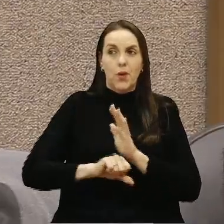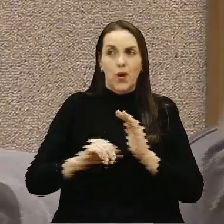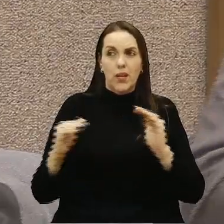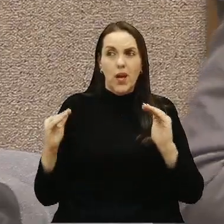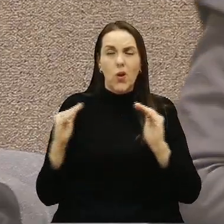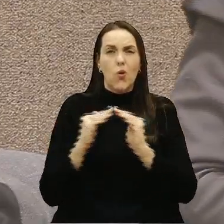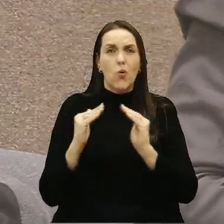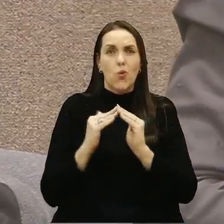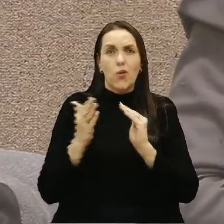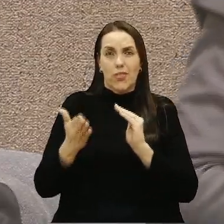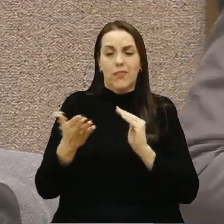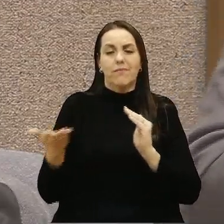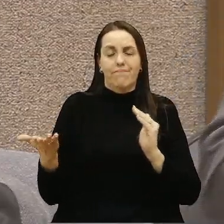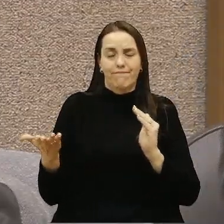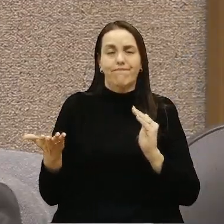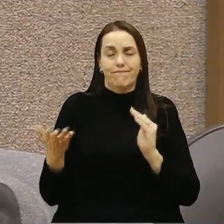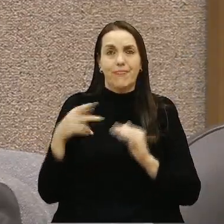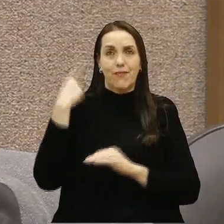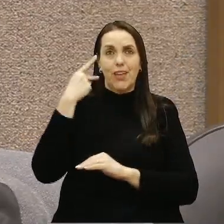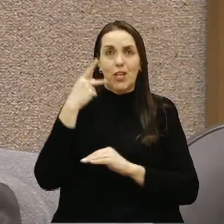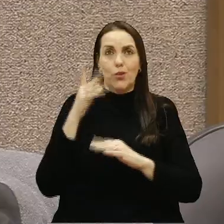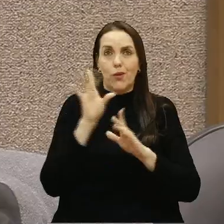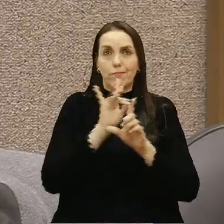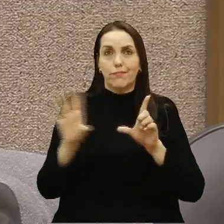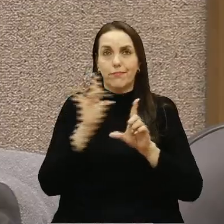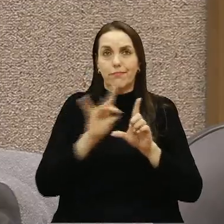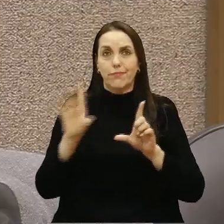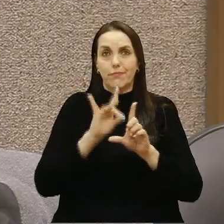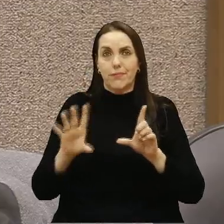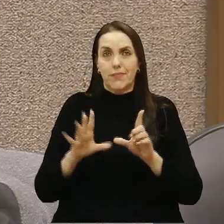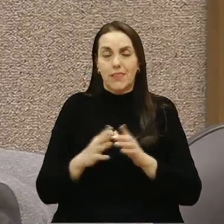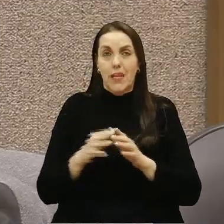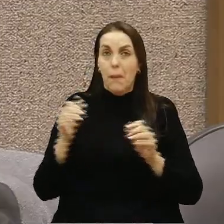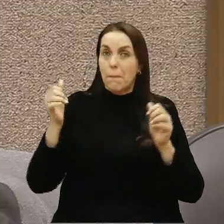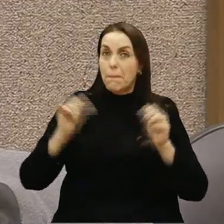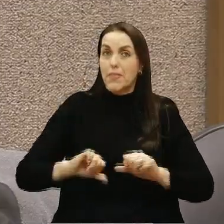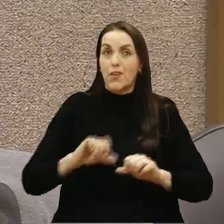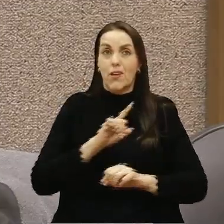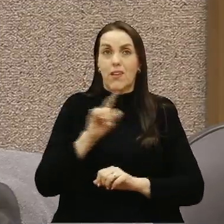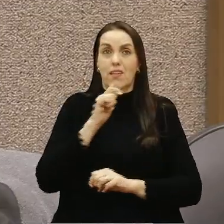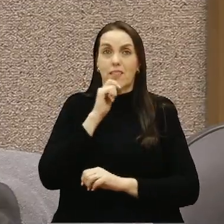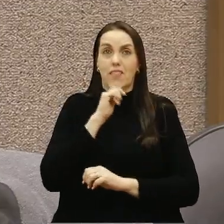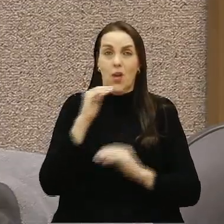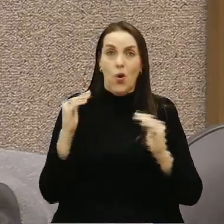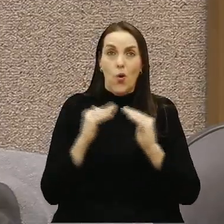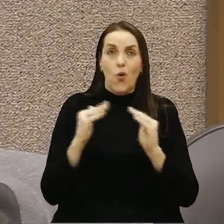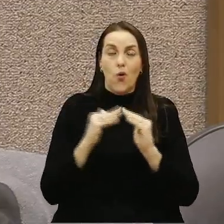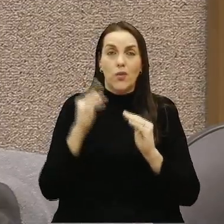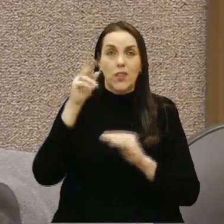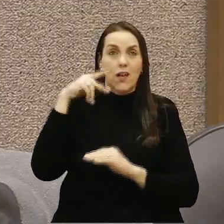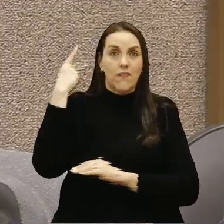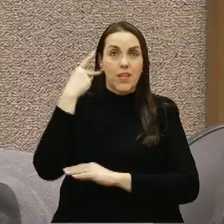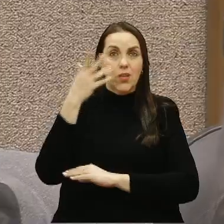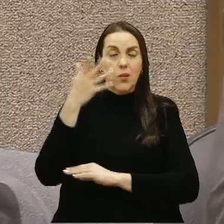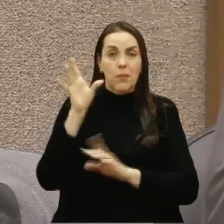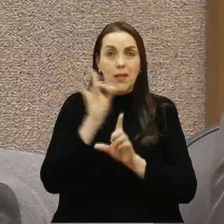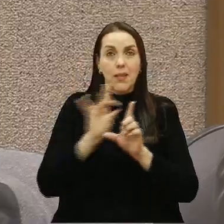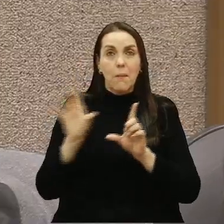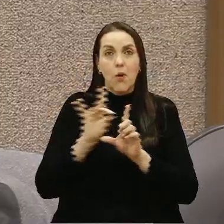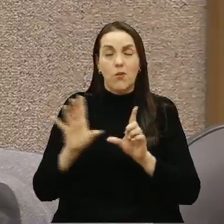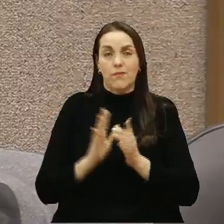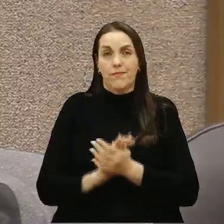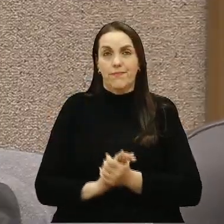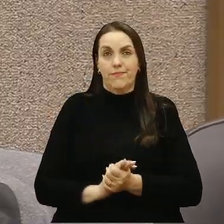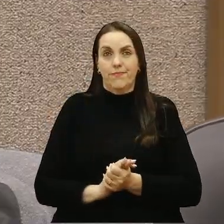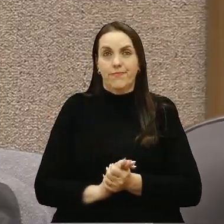do vereador nas postagens. O pior, a concordância do vereador nas postagens.